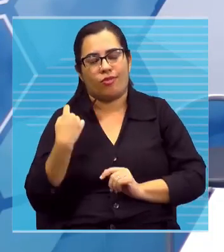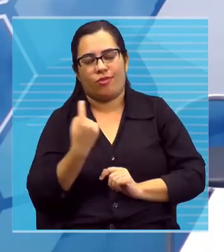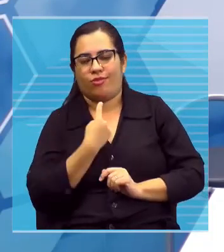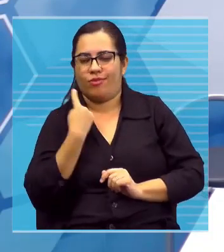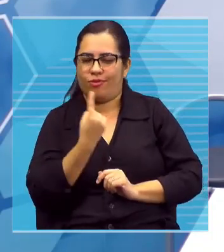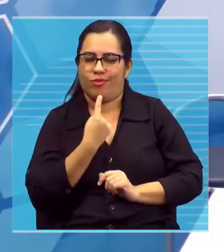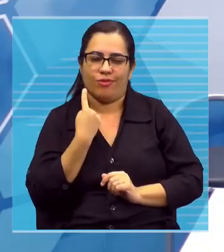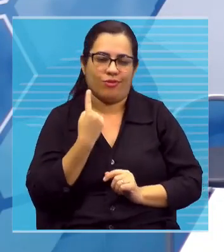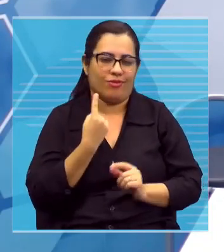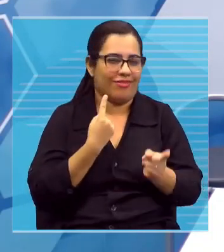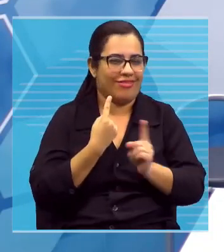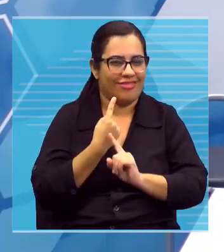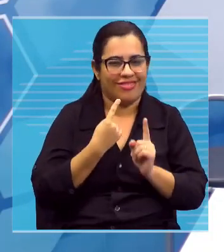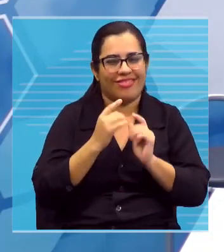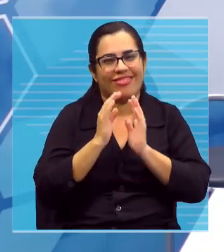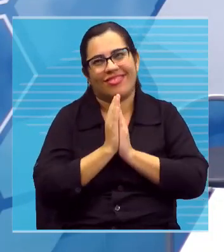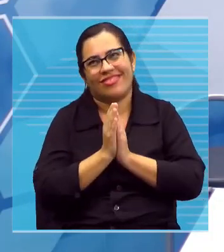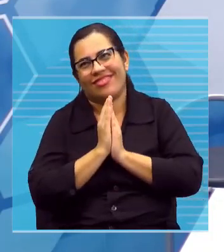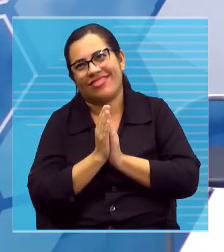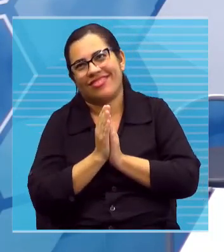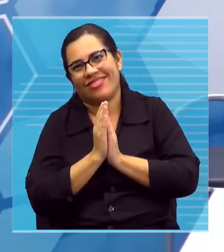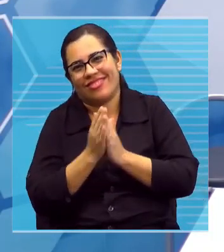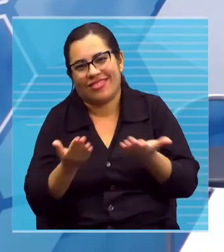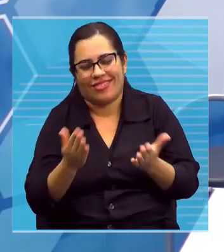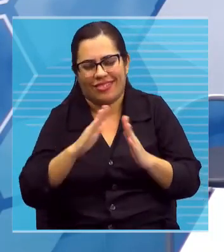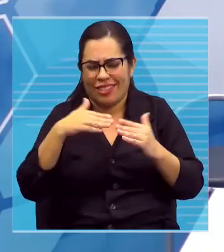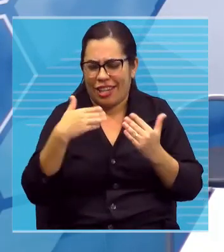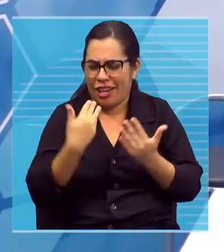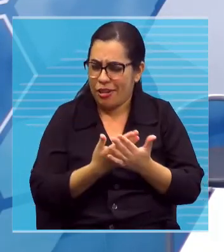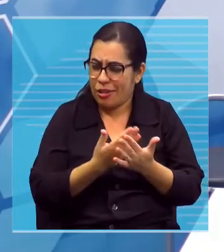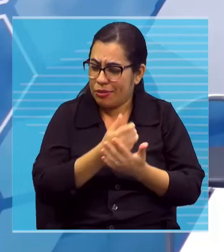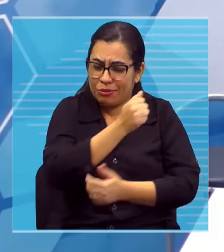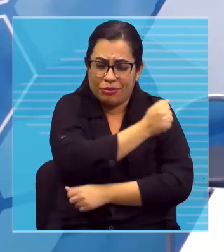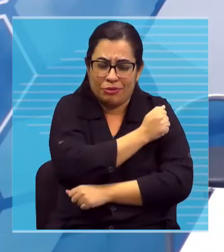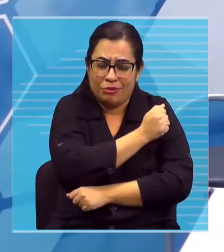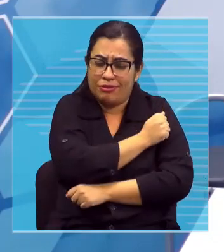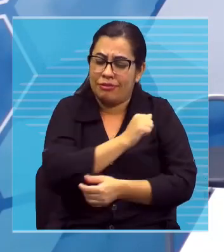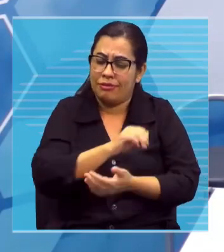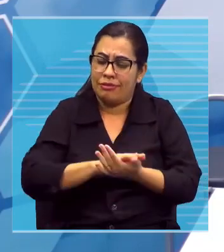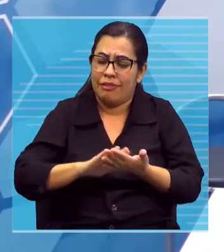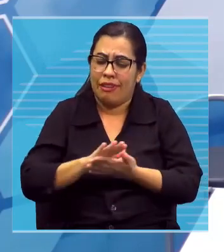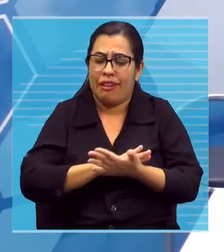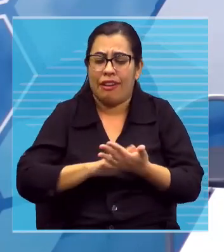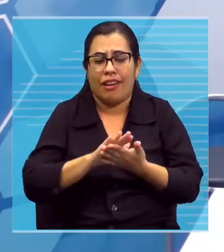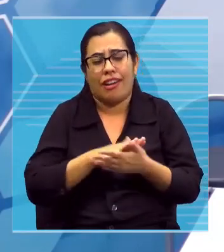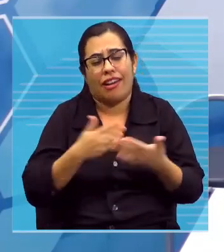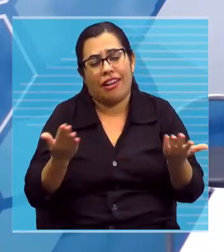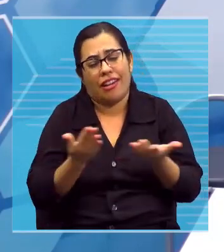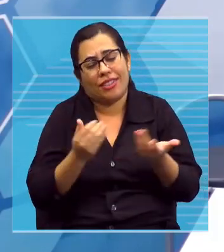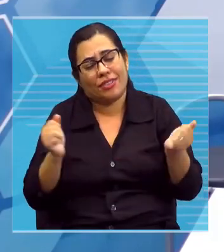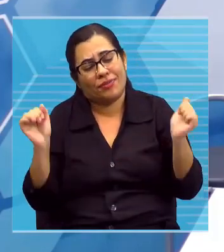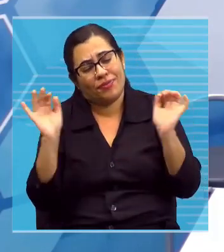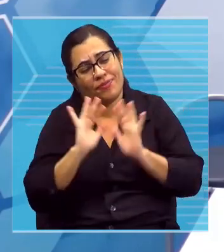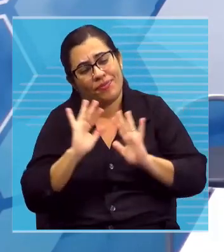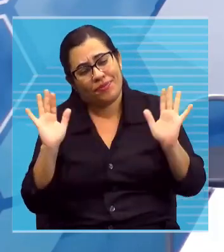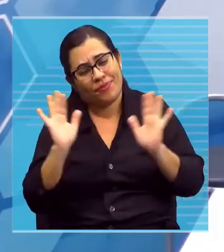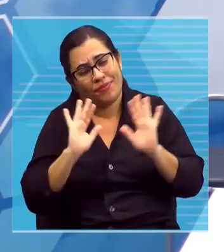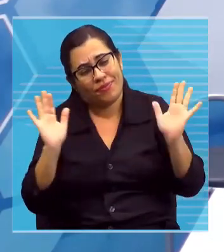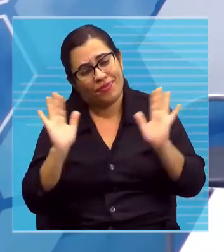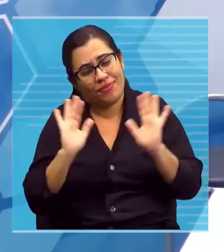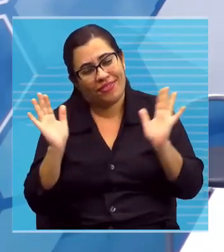só eu tenho medo de uma aula sem Asus aqui ao meio despeço